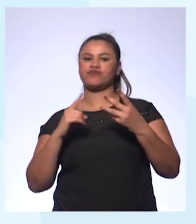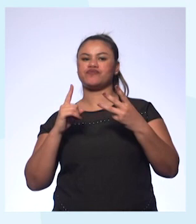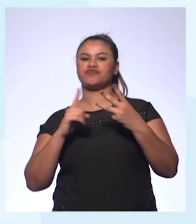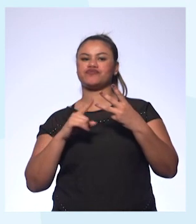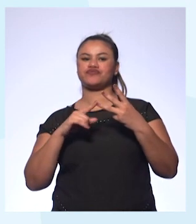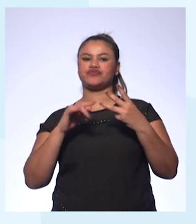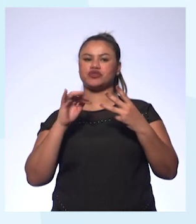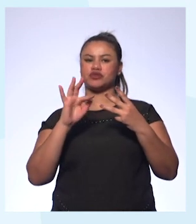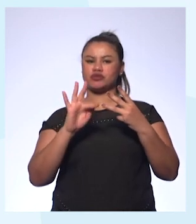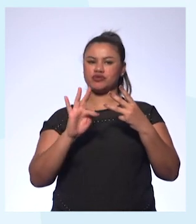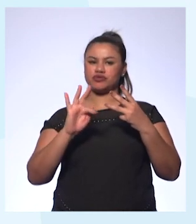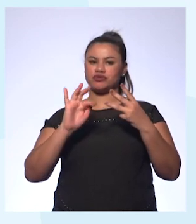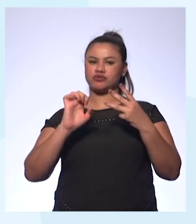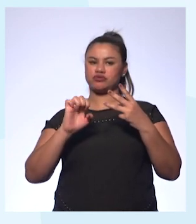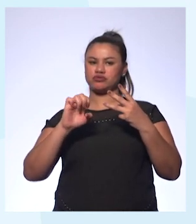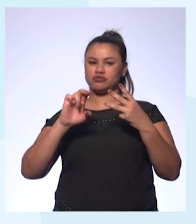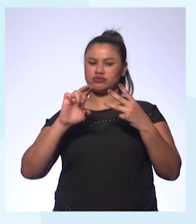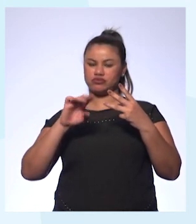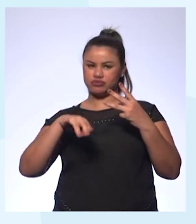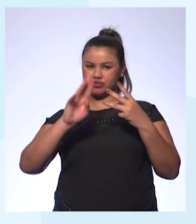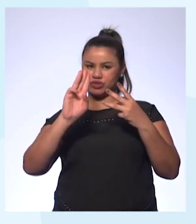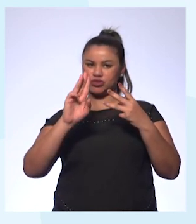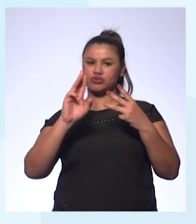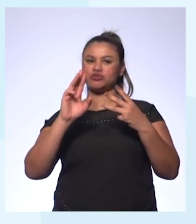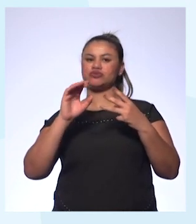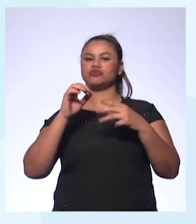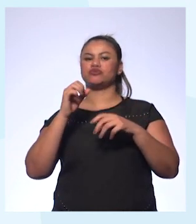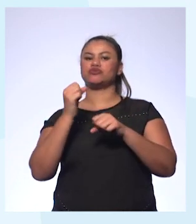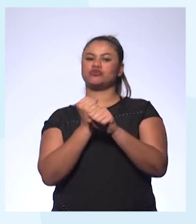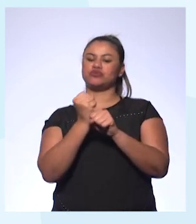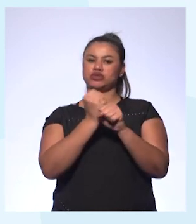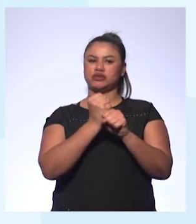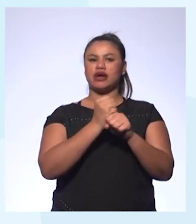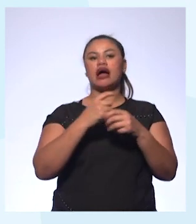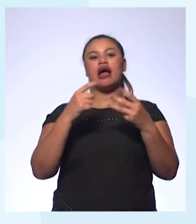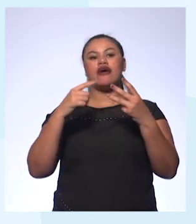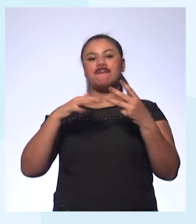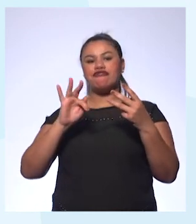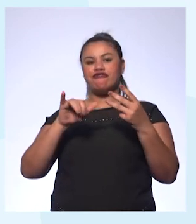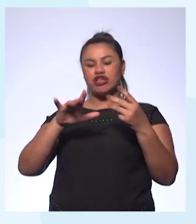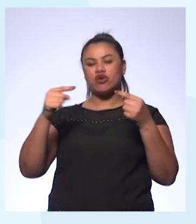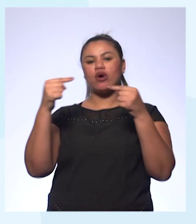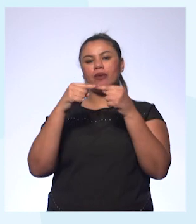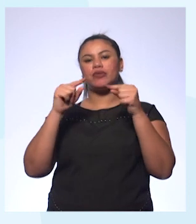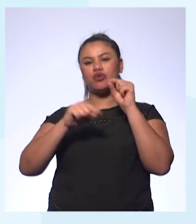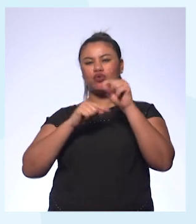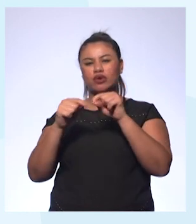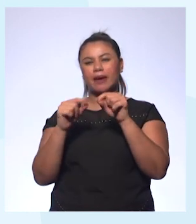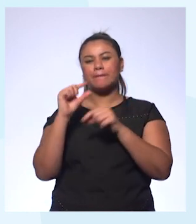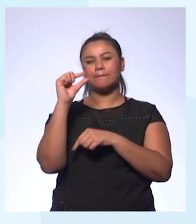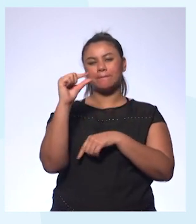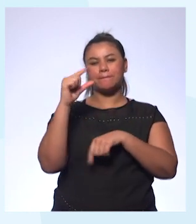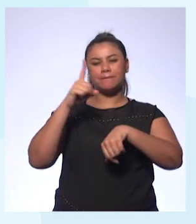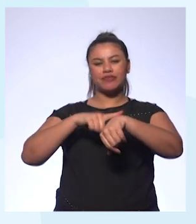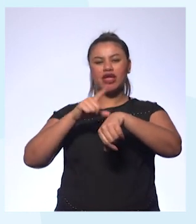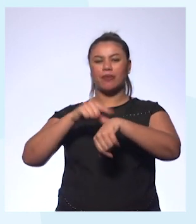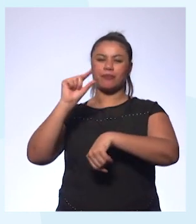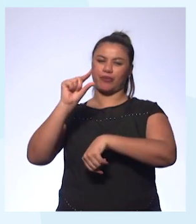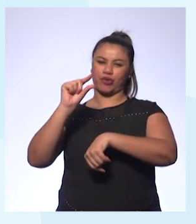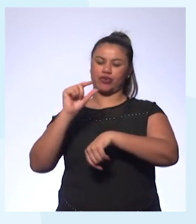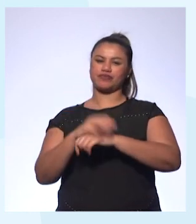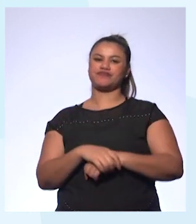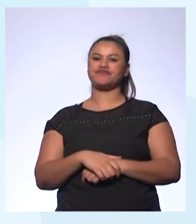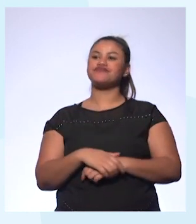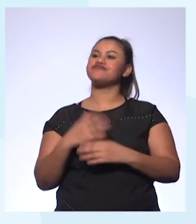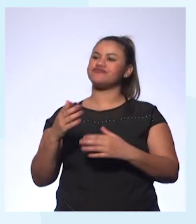quando você usa esse a na frente aí a gente tá querendo dizer que você tá dando o contexto aí de que são poucos anos mesmo e